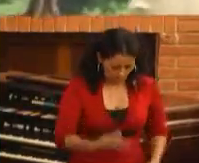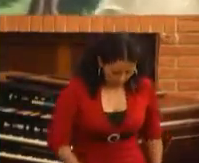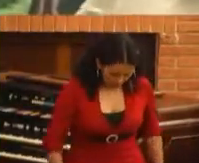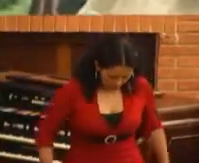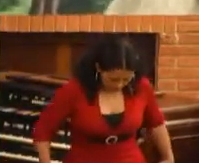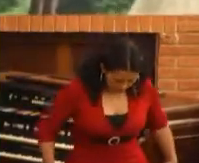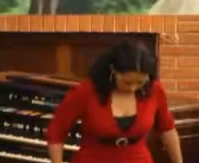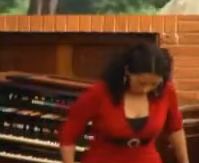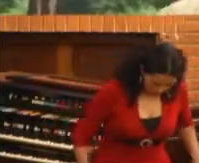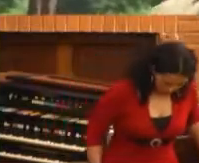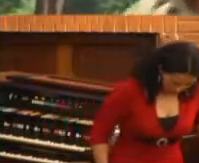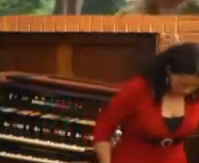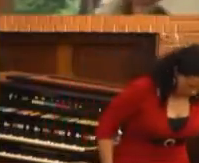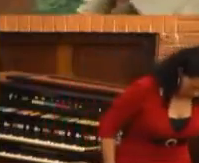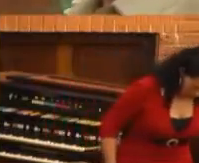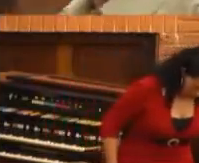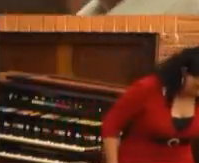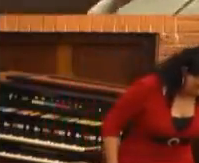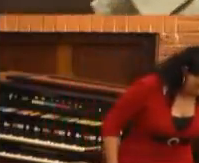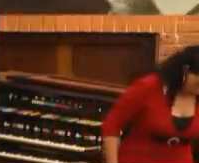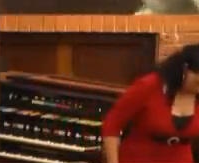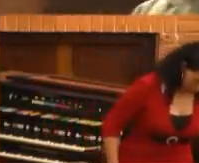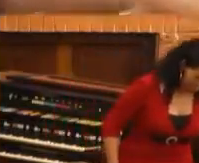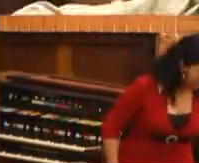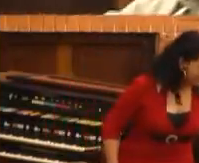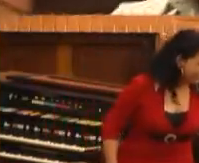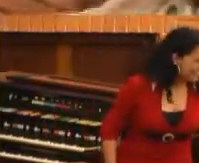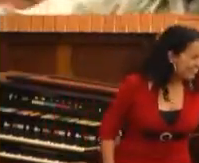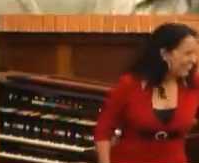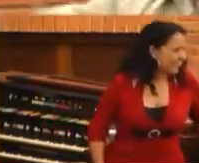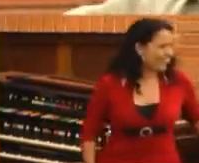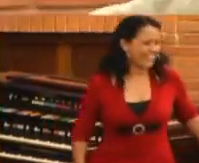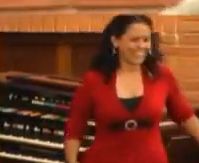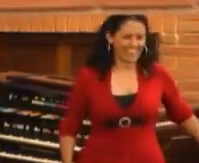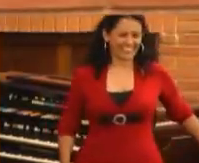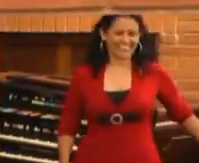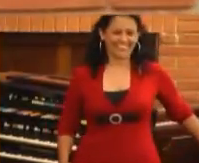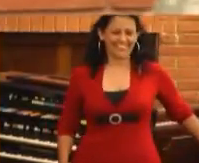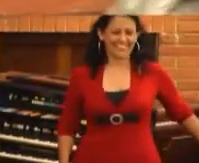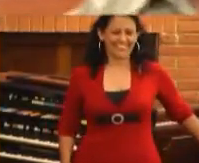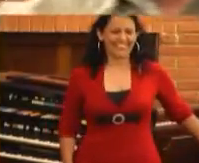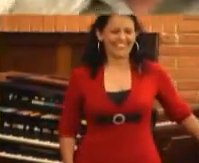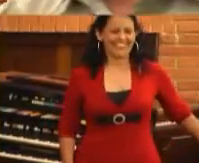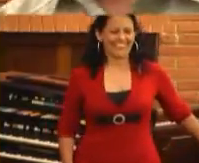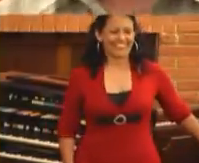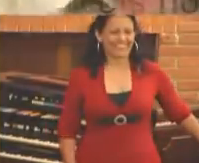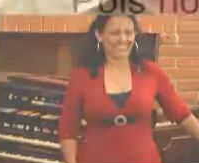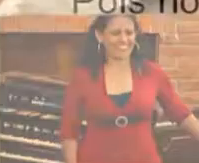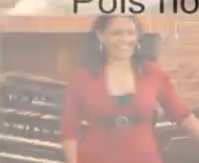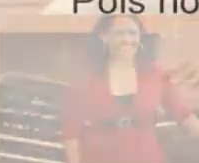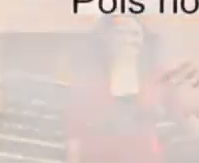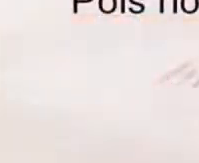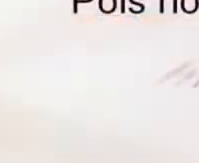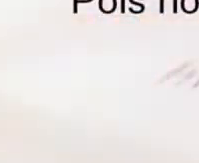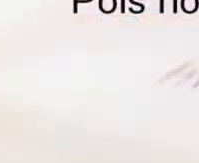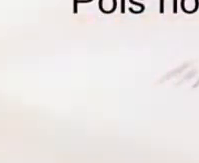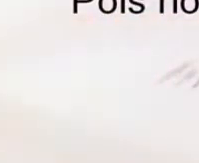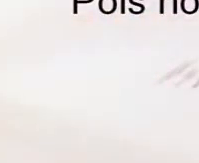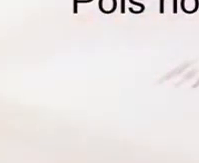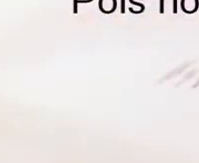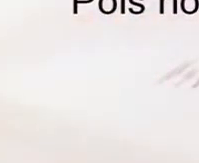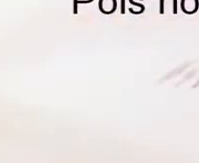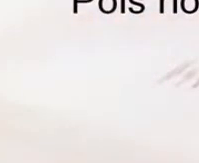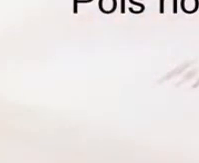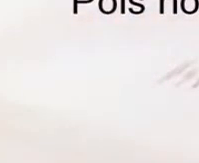Pode ler. É bom quando tem gente pregando junto. Isso aqui é igreja, a igreja é assim. A igreja é assim. Porque de fato